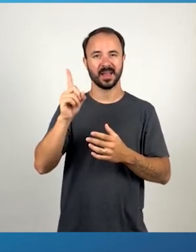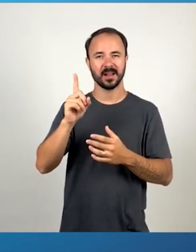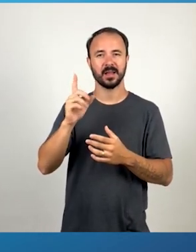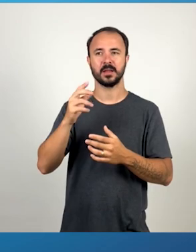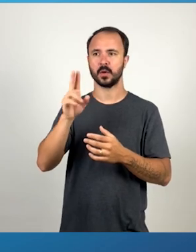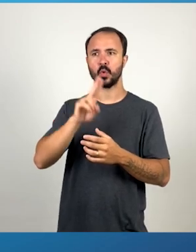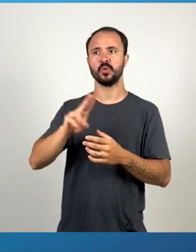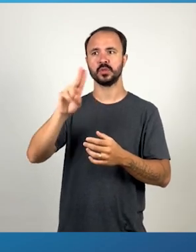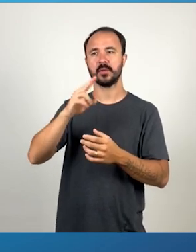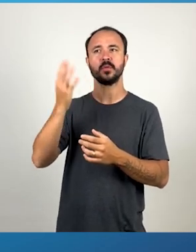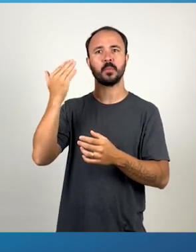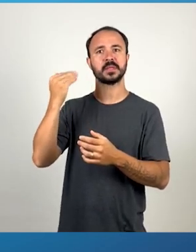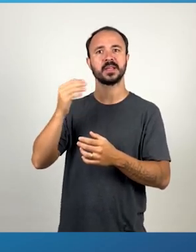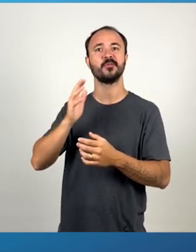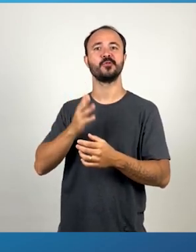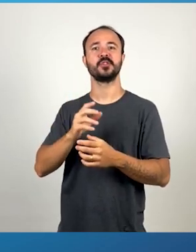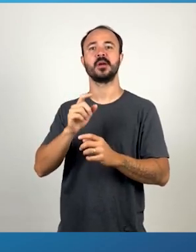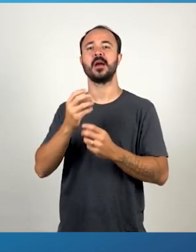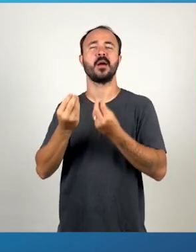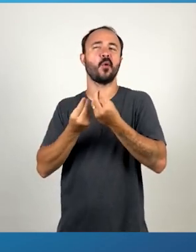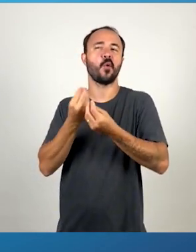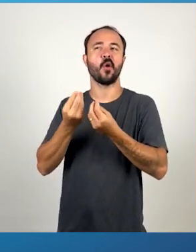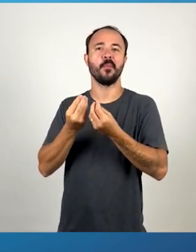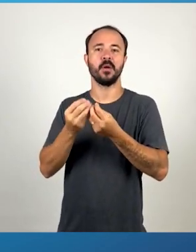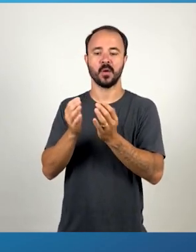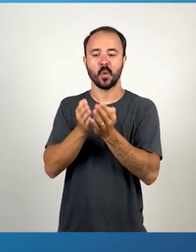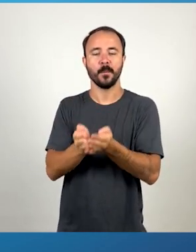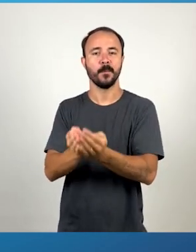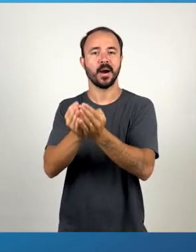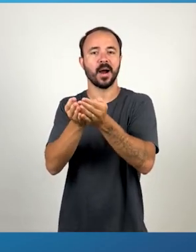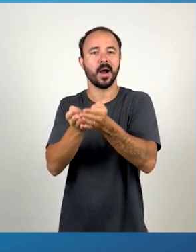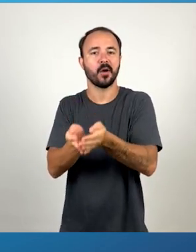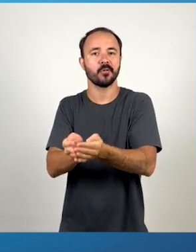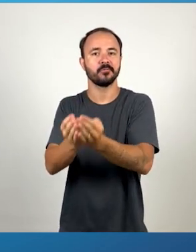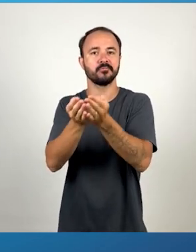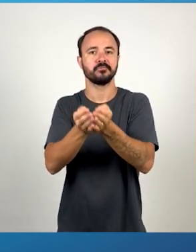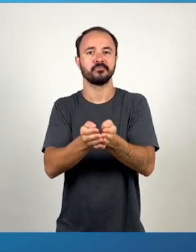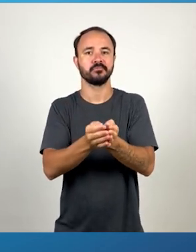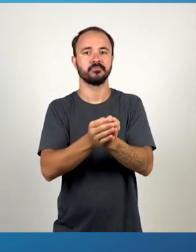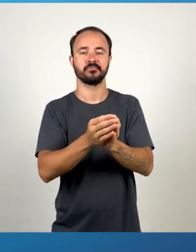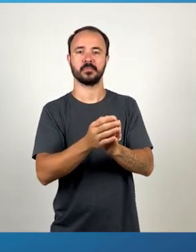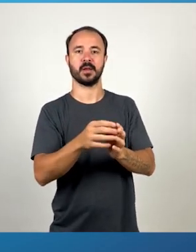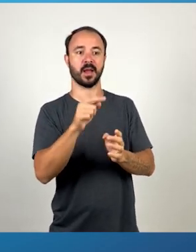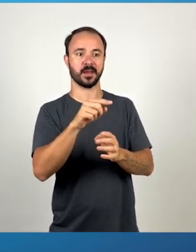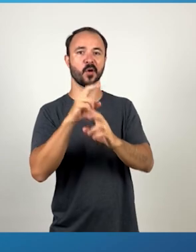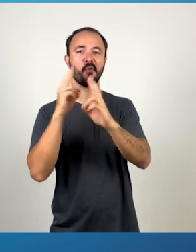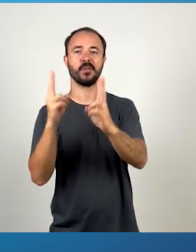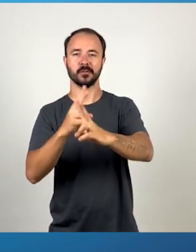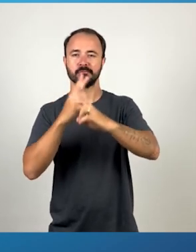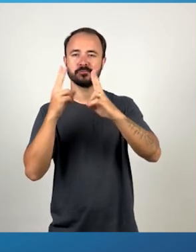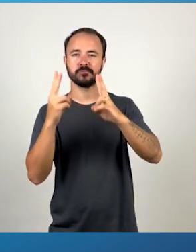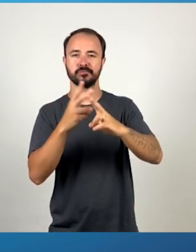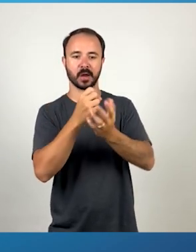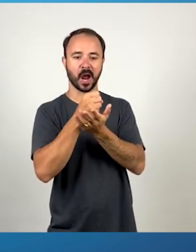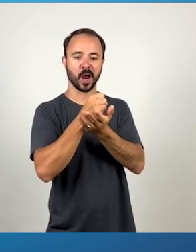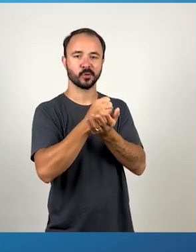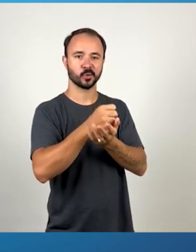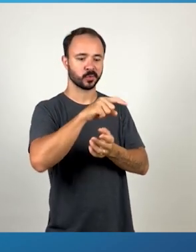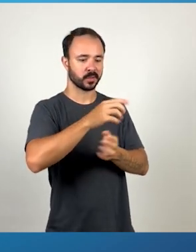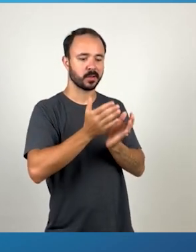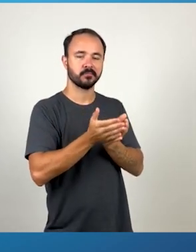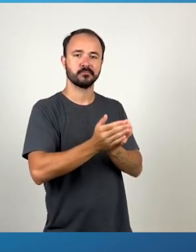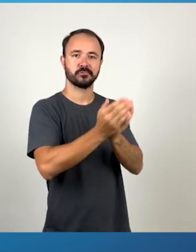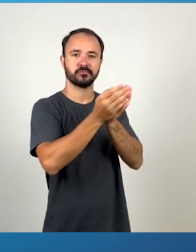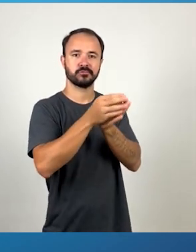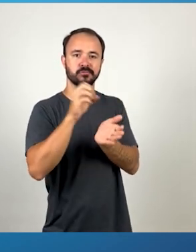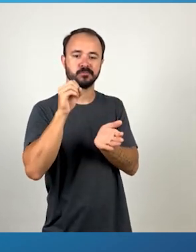embarcações que eram movidas através do vento para auxiliar nesse deslocamento, né? Aí nos mares. A energia eólica foi ainda usada